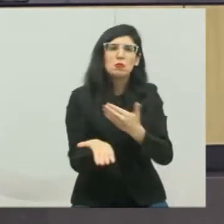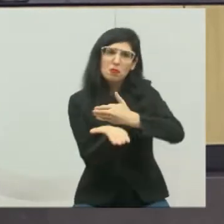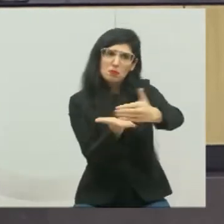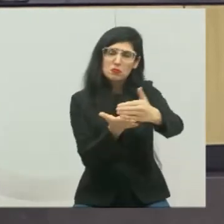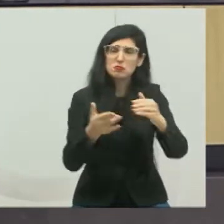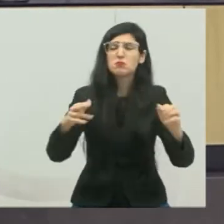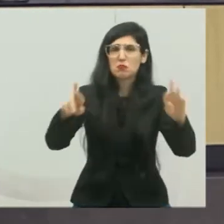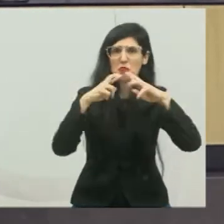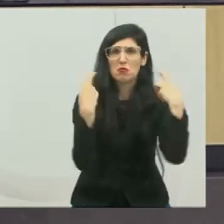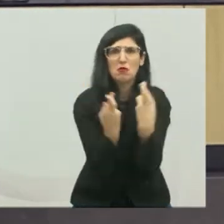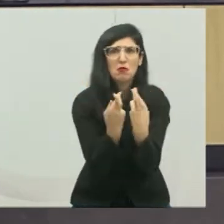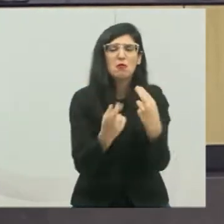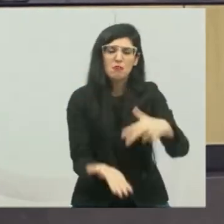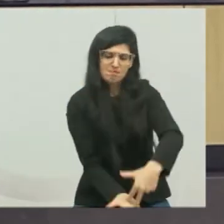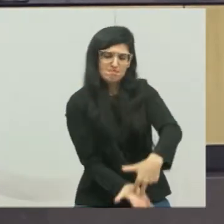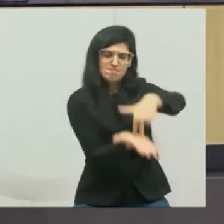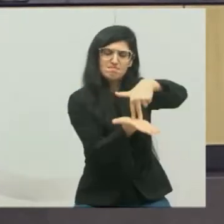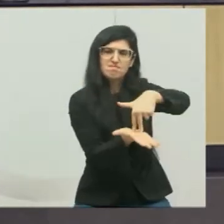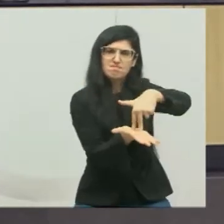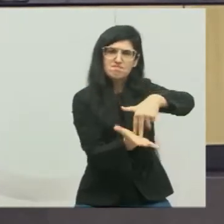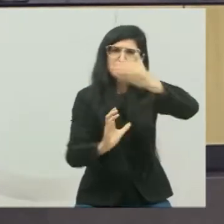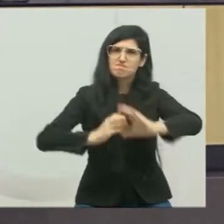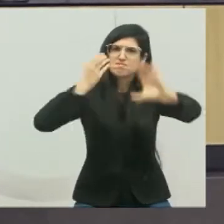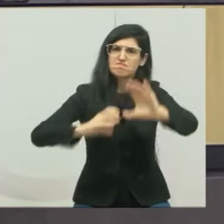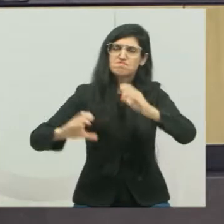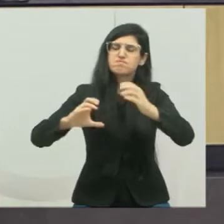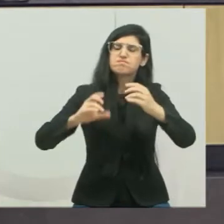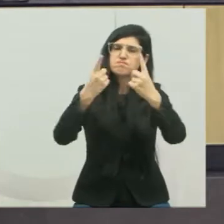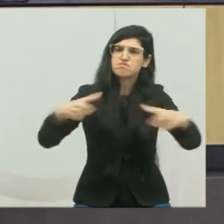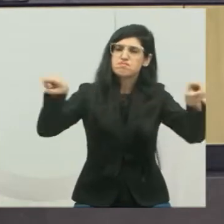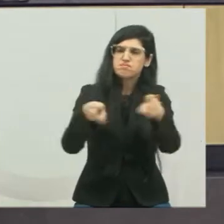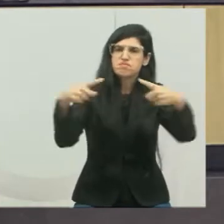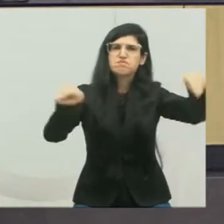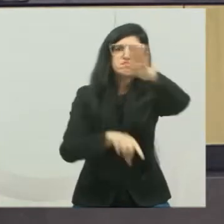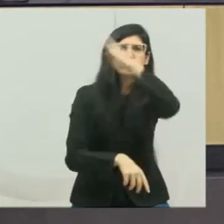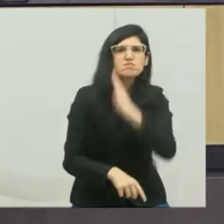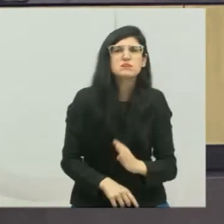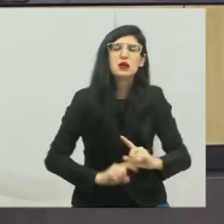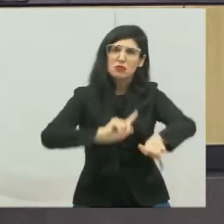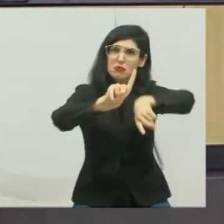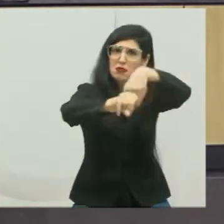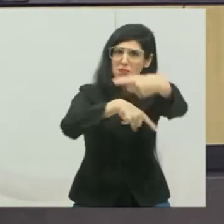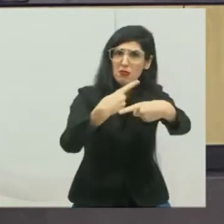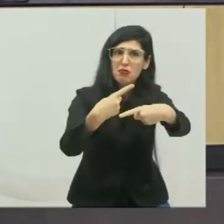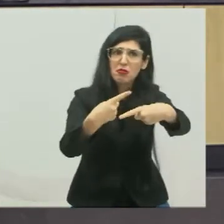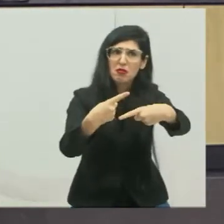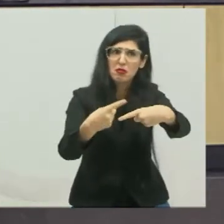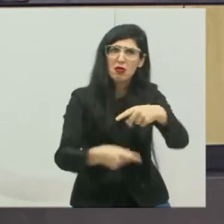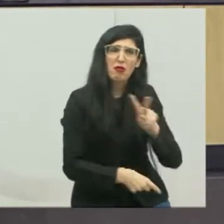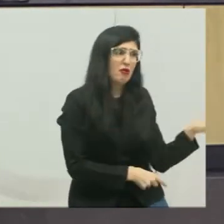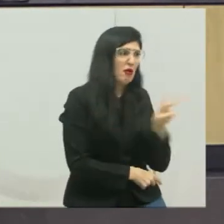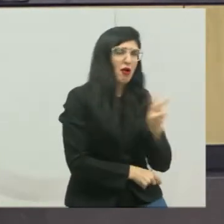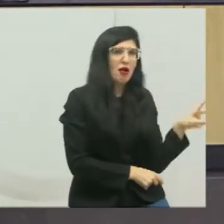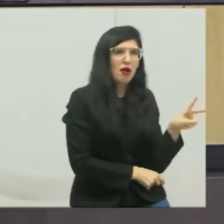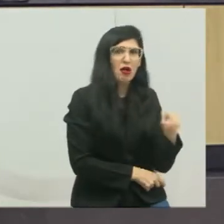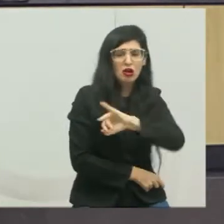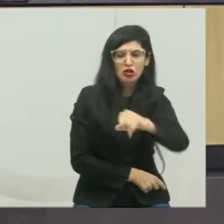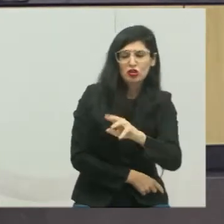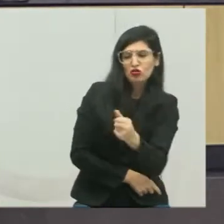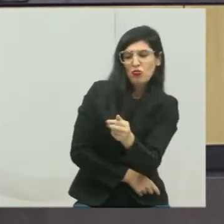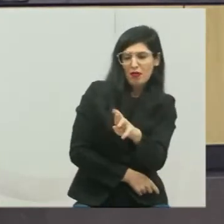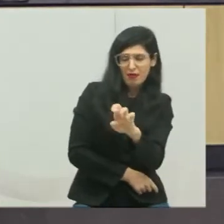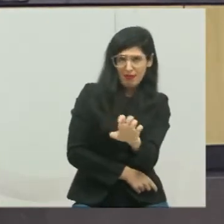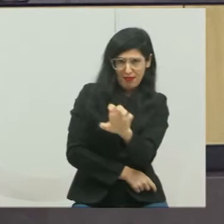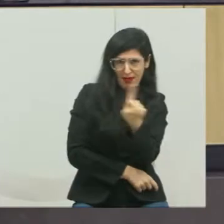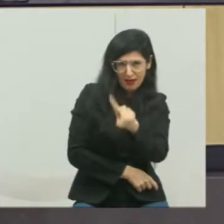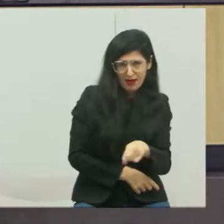ordinária. Peço a todos que se levantem para a execução do hino nacional brasileiro. Logo após, por gentileza, vereador Juarez